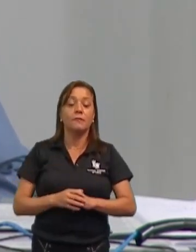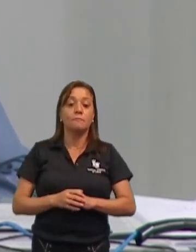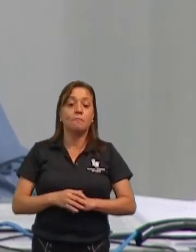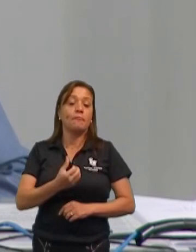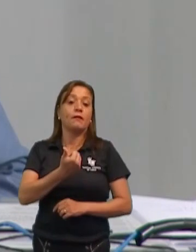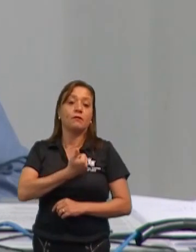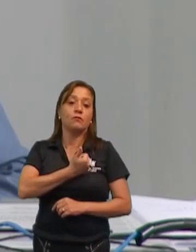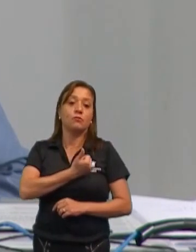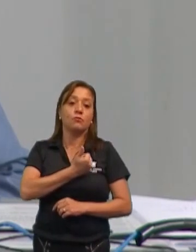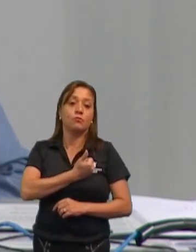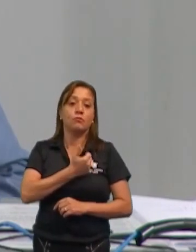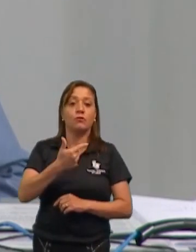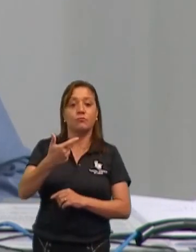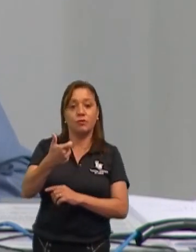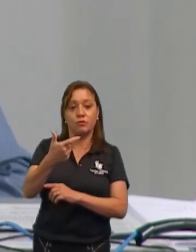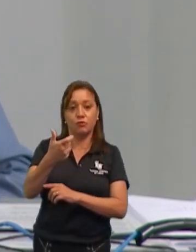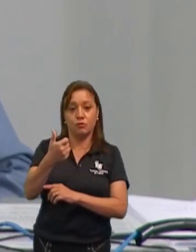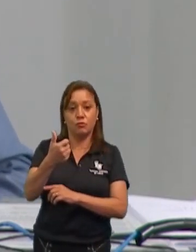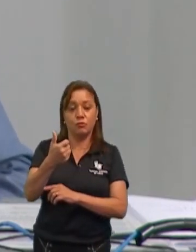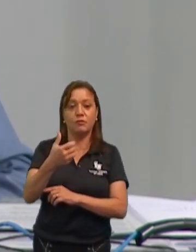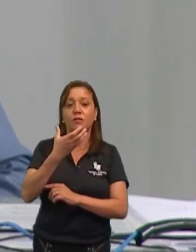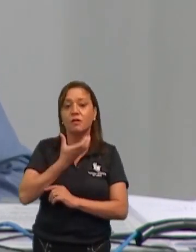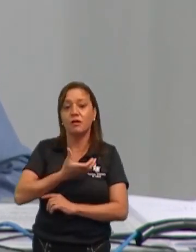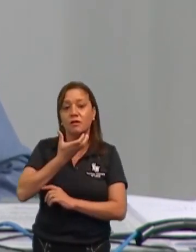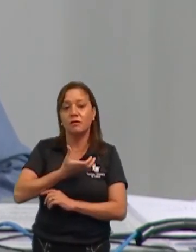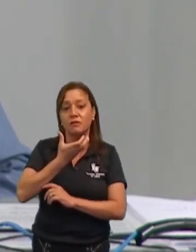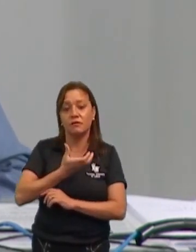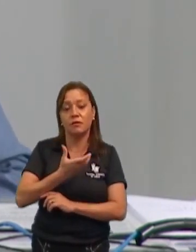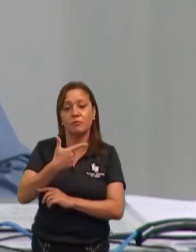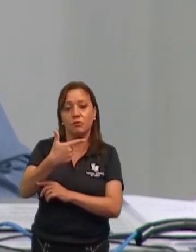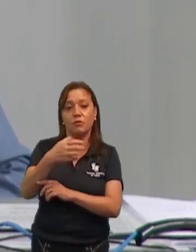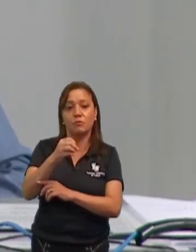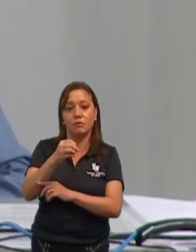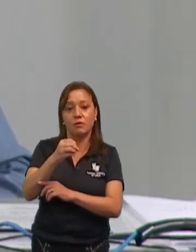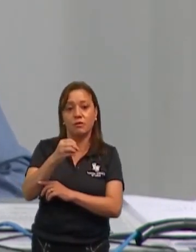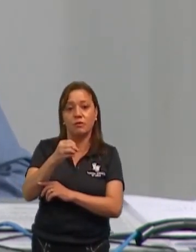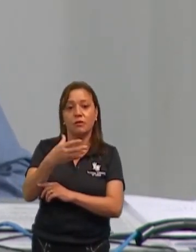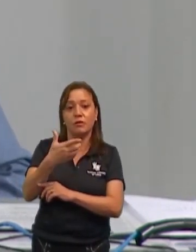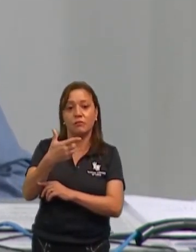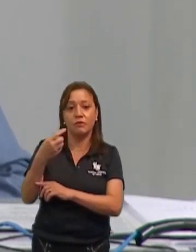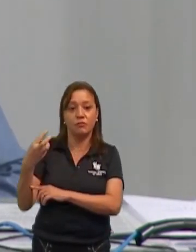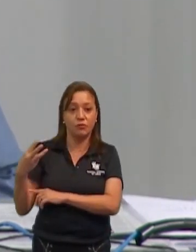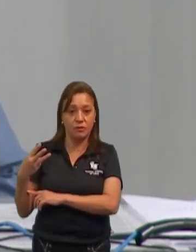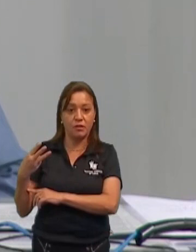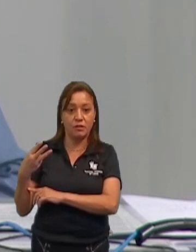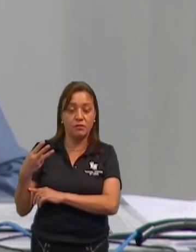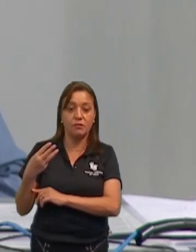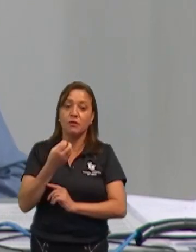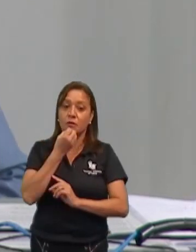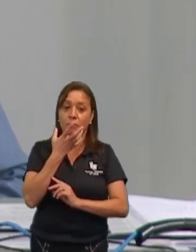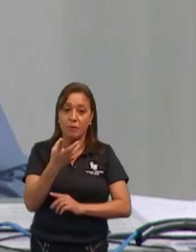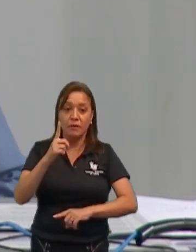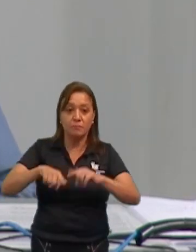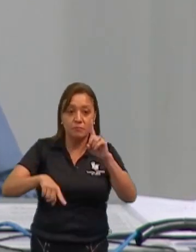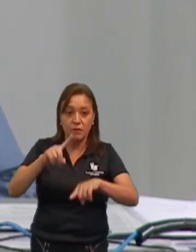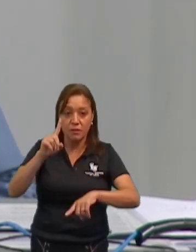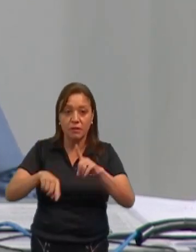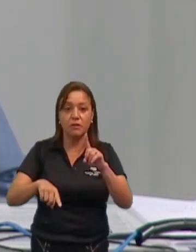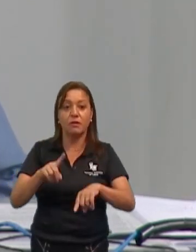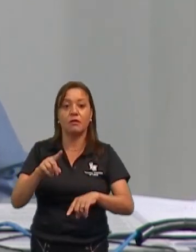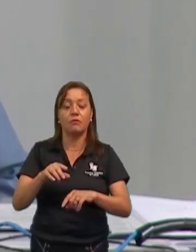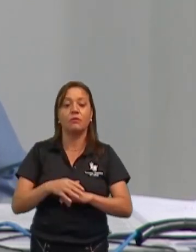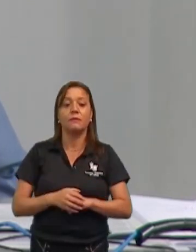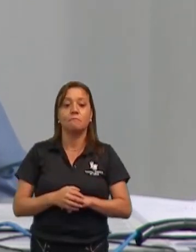de 22 de dezembro de 2004, que dispõe sobre o imposto sobre a transmissão de bens imóveis inter vivos e da outras